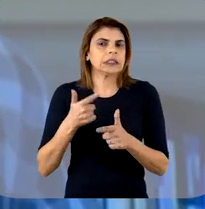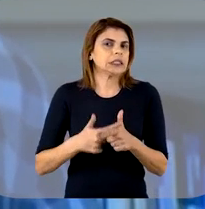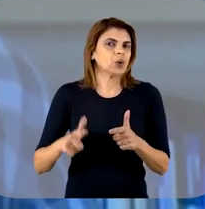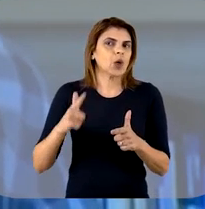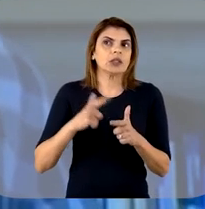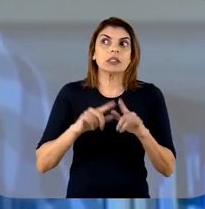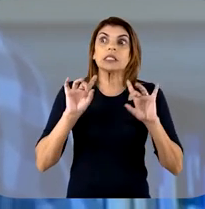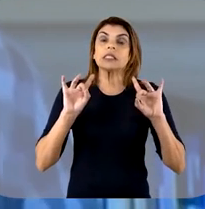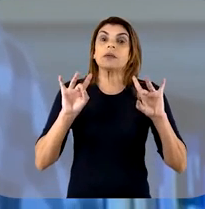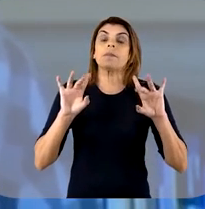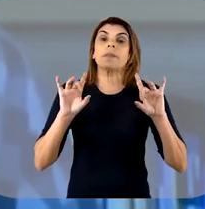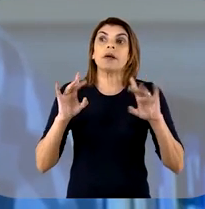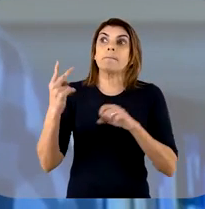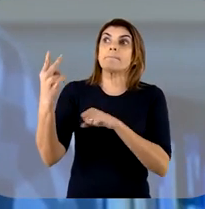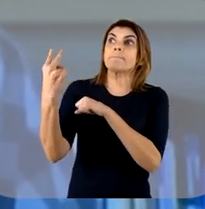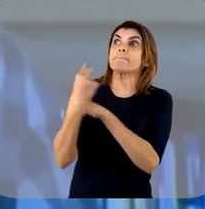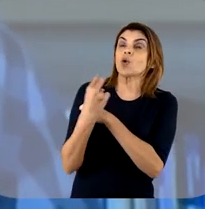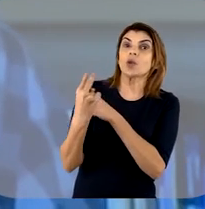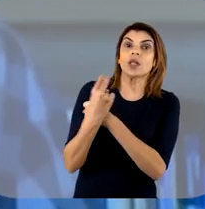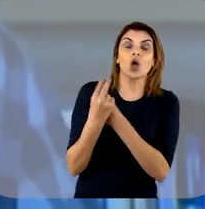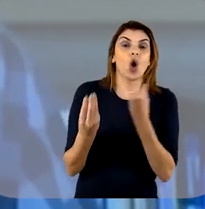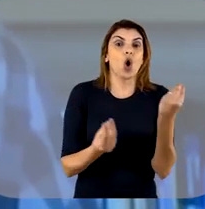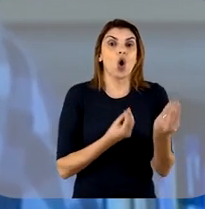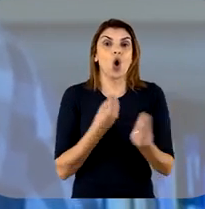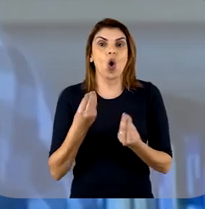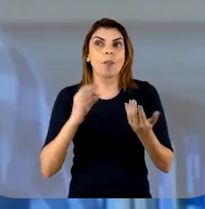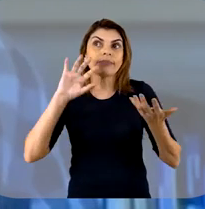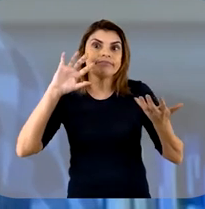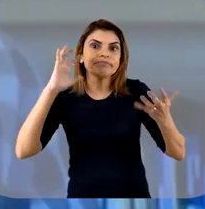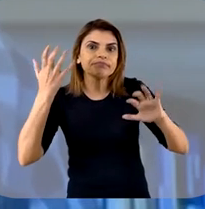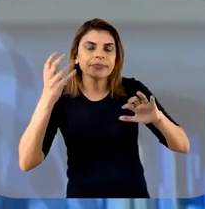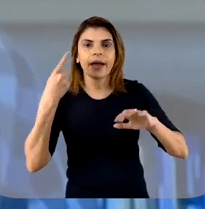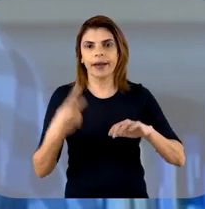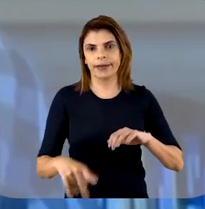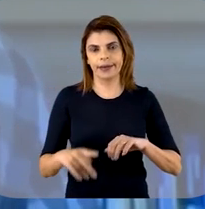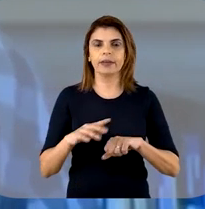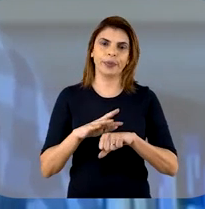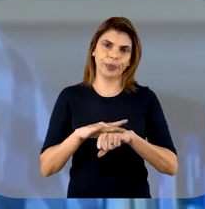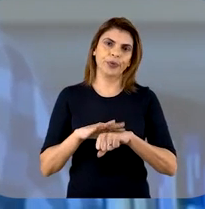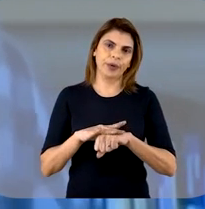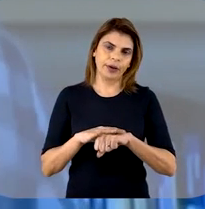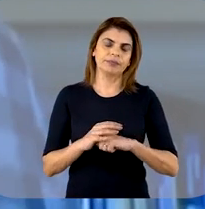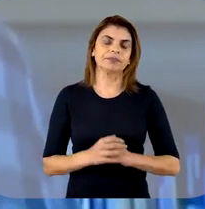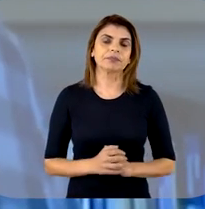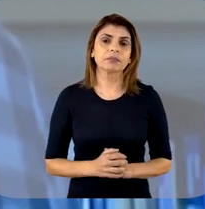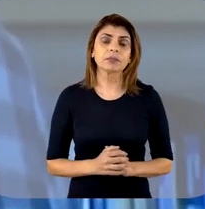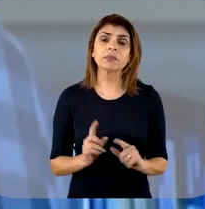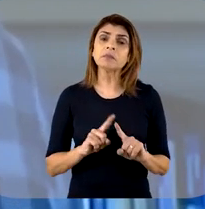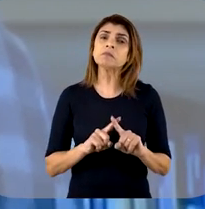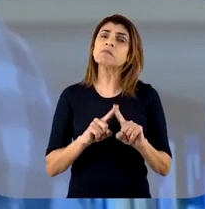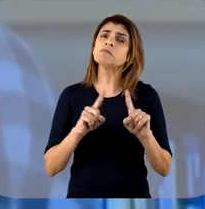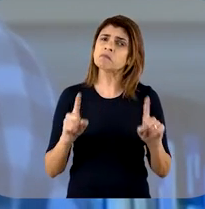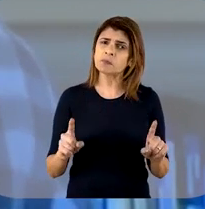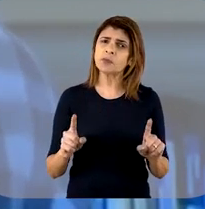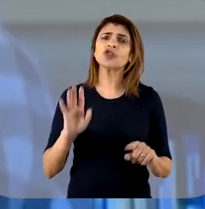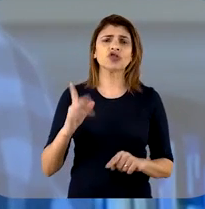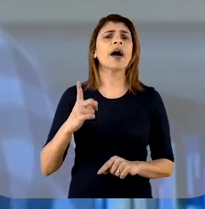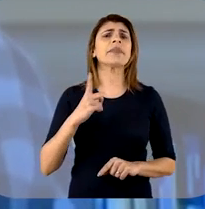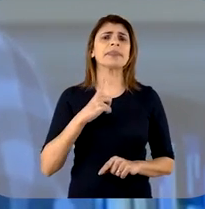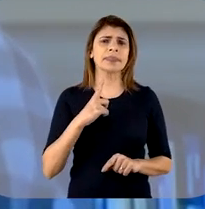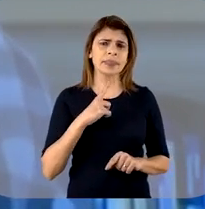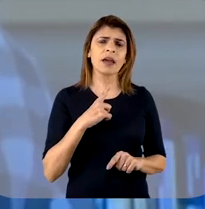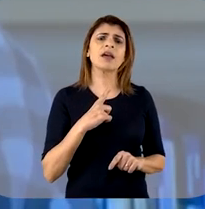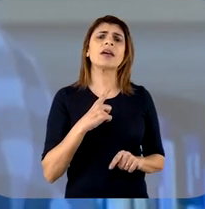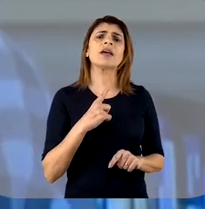muito especial que nos protegesse do comportamento da doença aqui em relação a isso. Agora, nós já temos um estoque